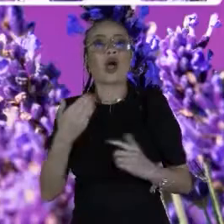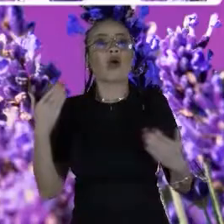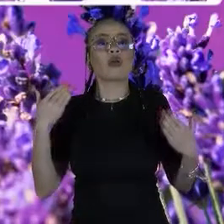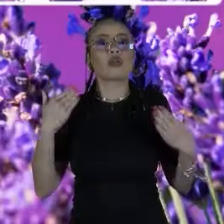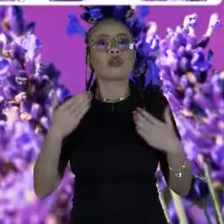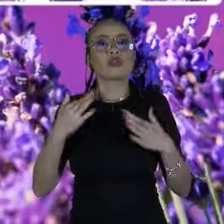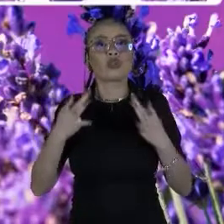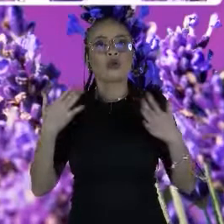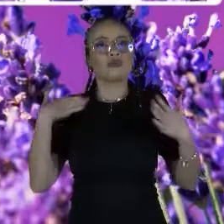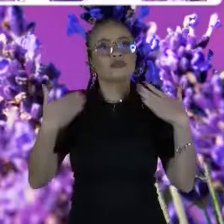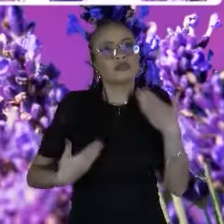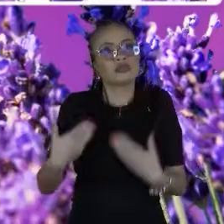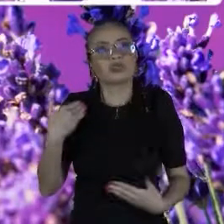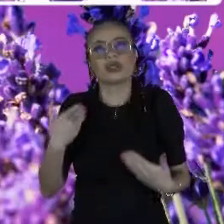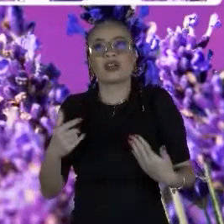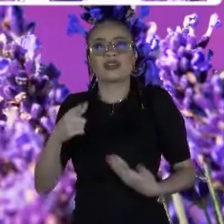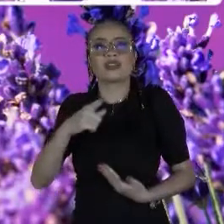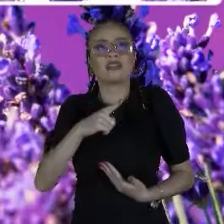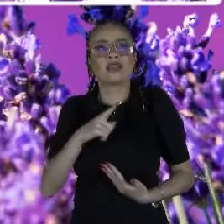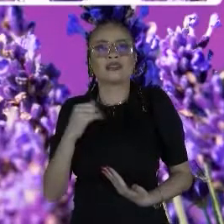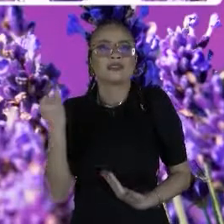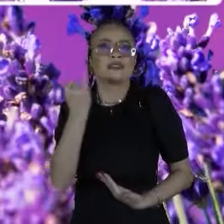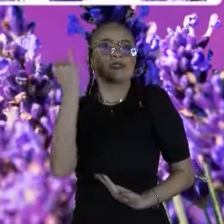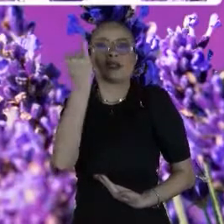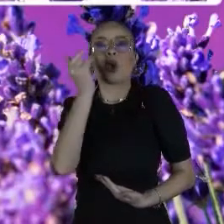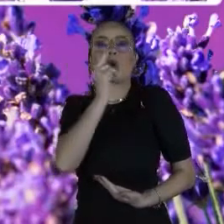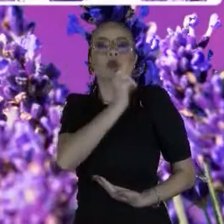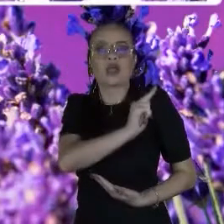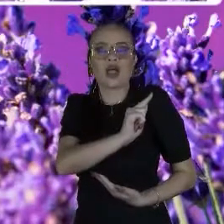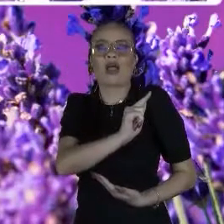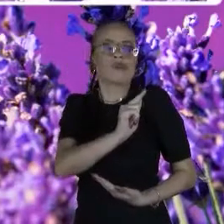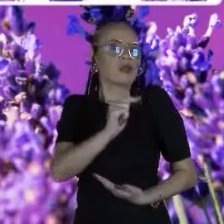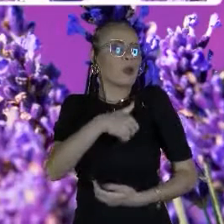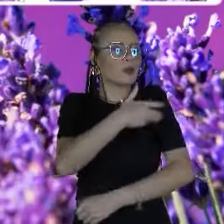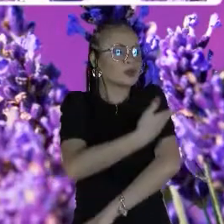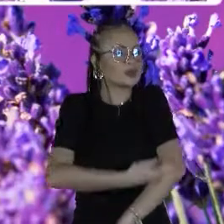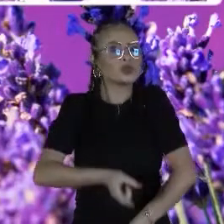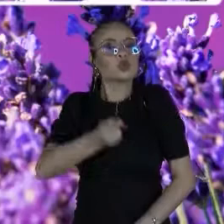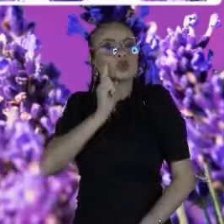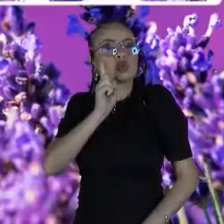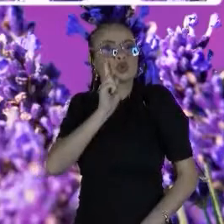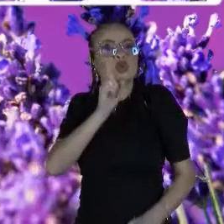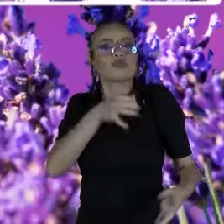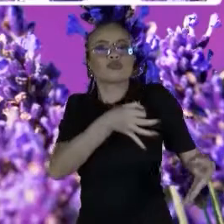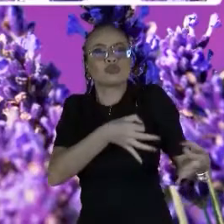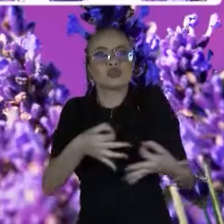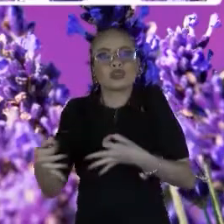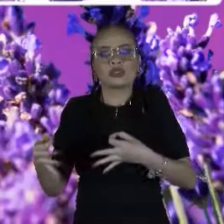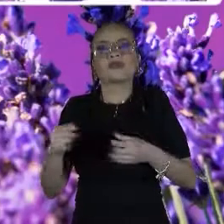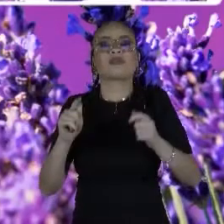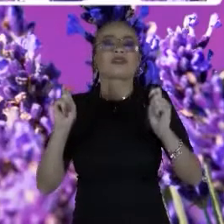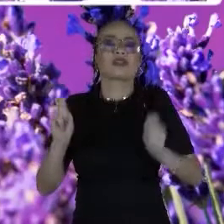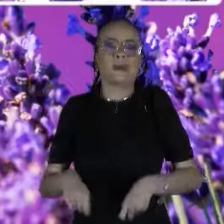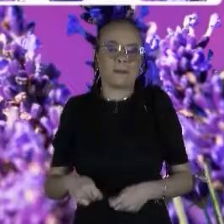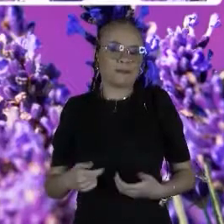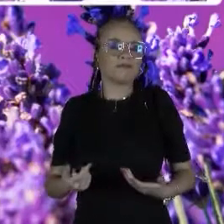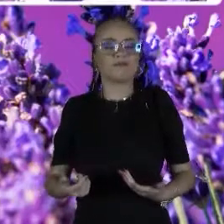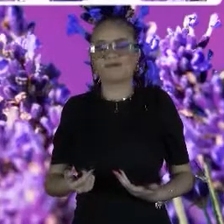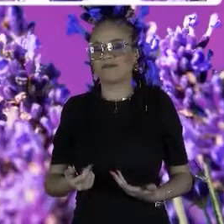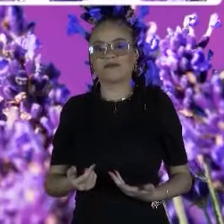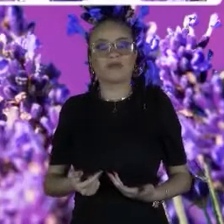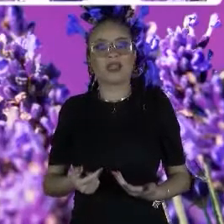musculares é um óleo essencial e faz parte da nossa rotina e eu gosto muito de usar como Paulo demonstrou ali